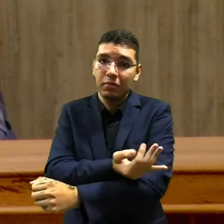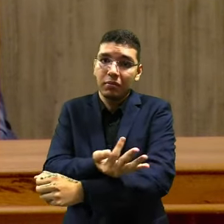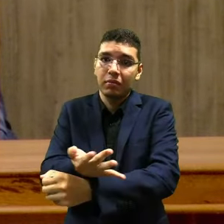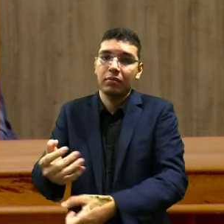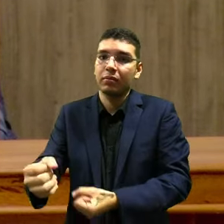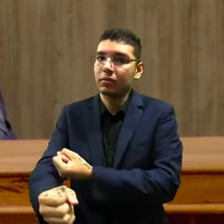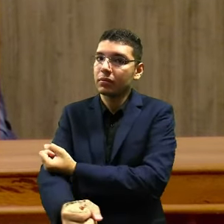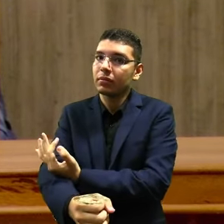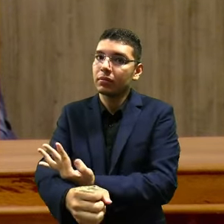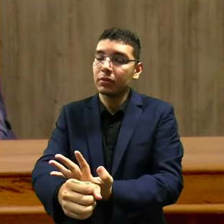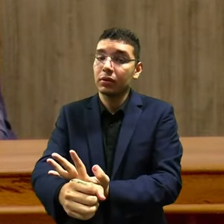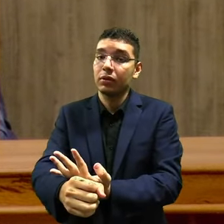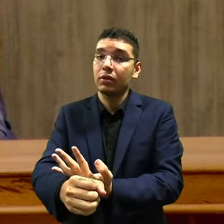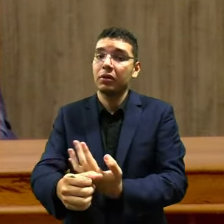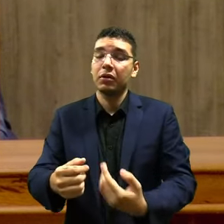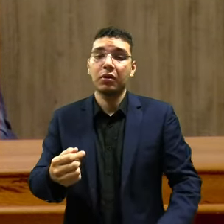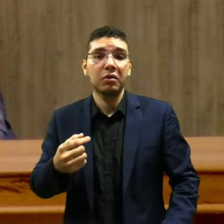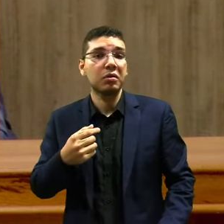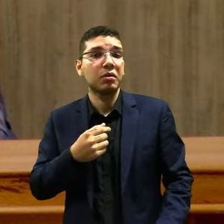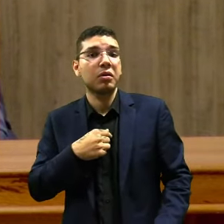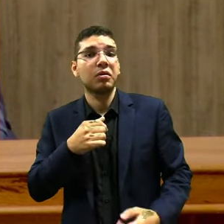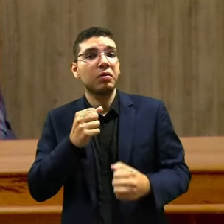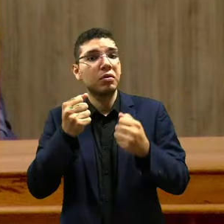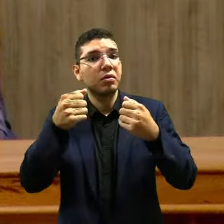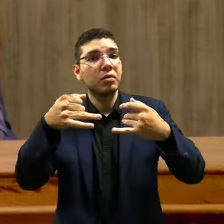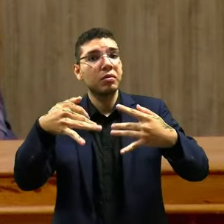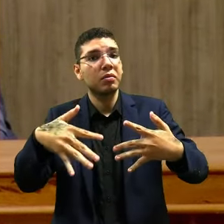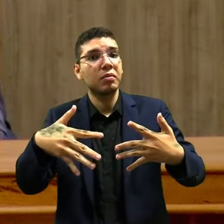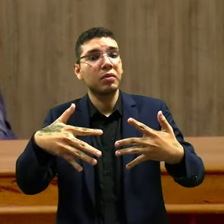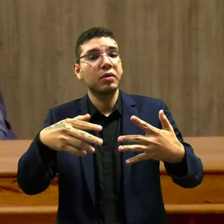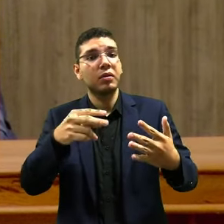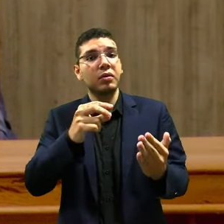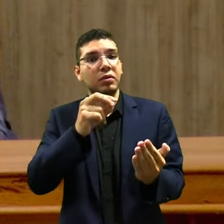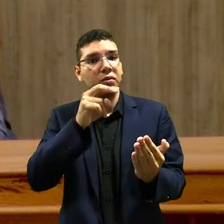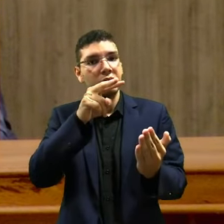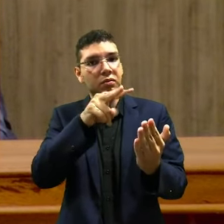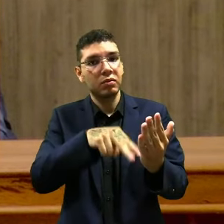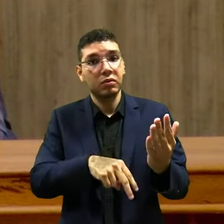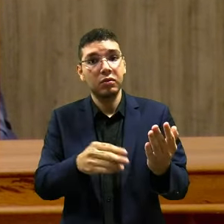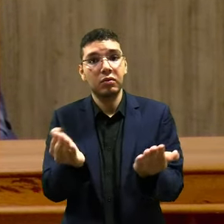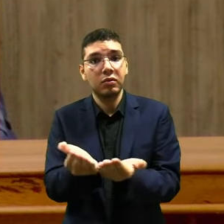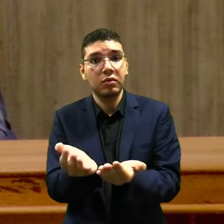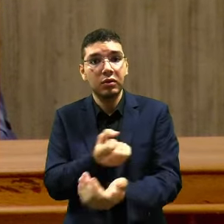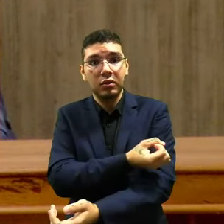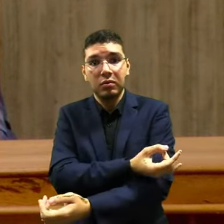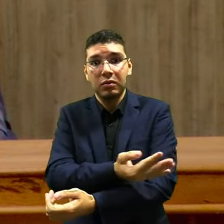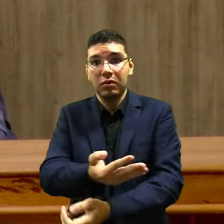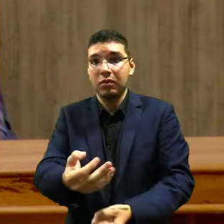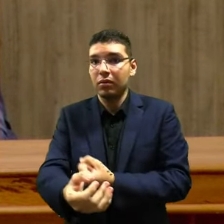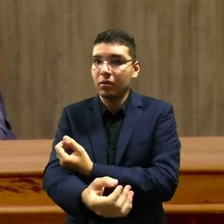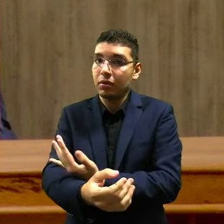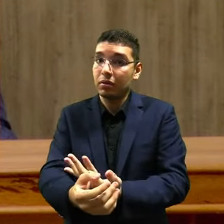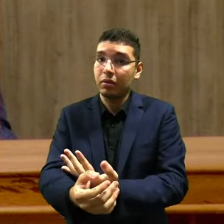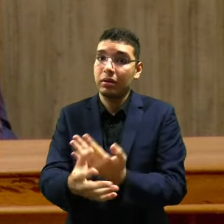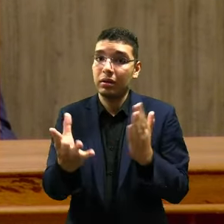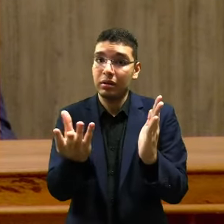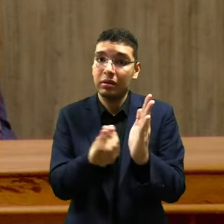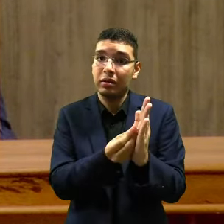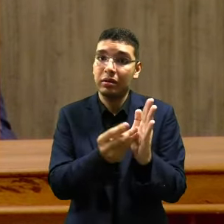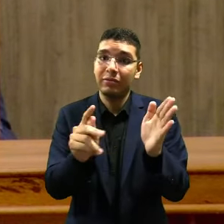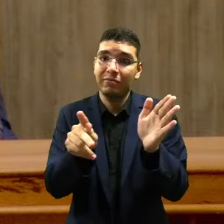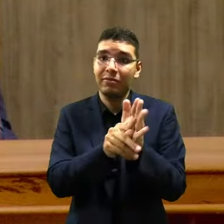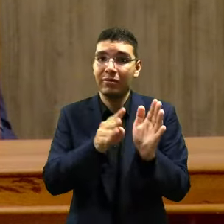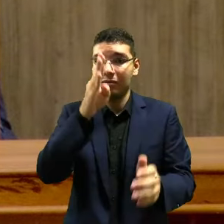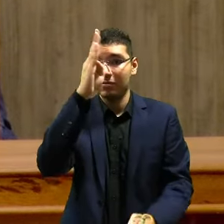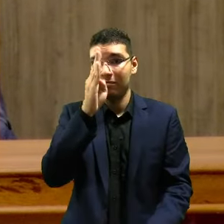falo do ouvinte emocional a igreja brasileira ela está cheia de crentes que são ouvintes